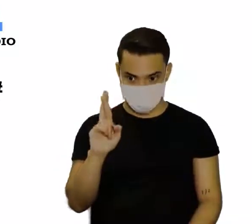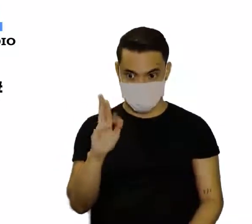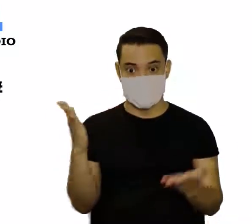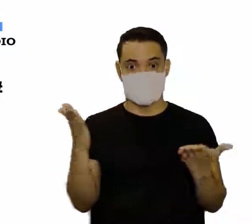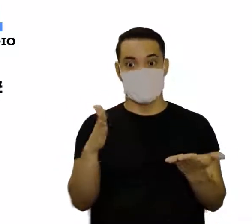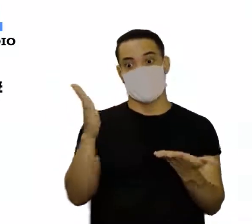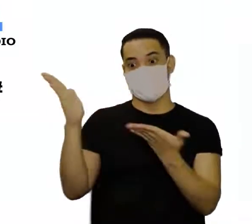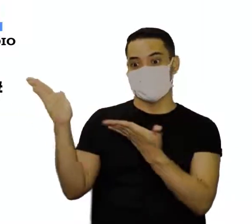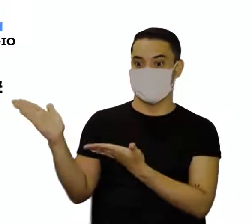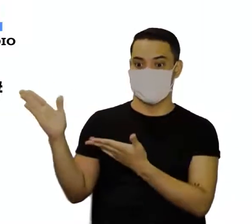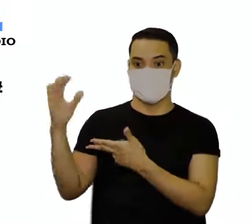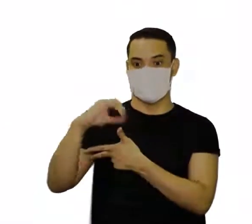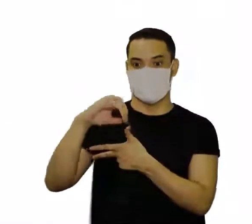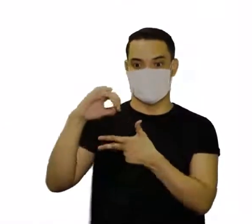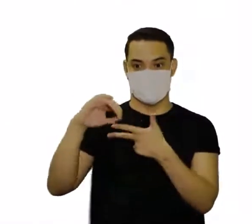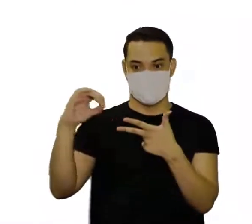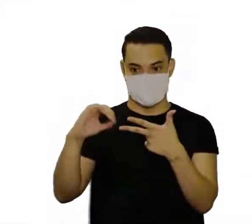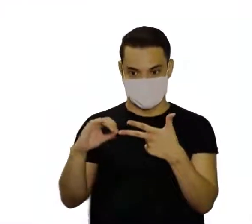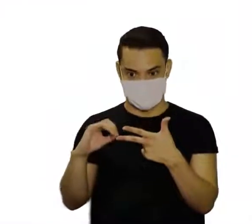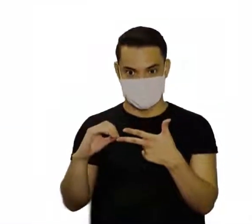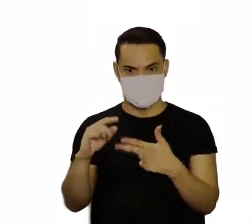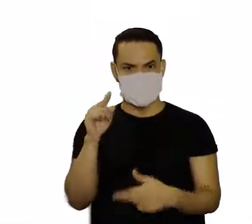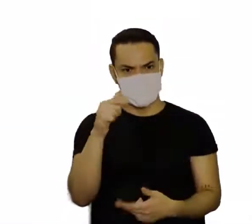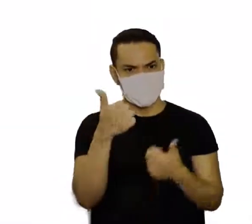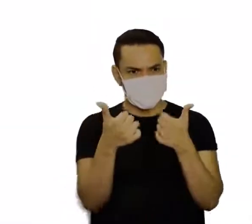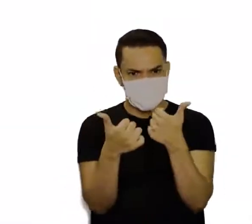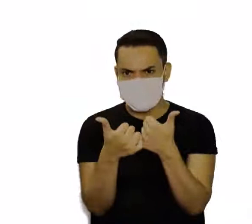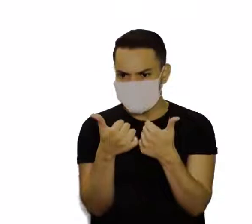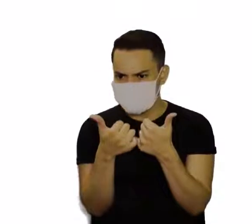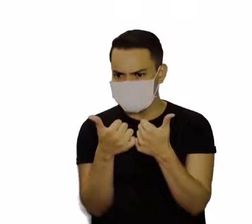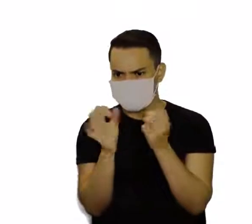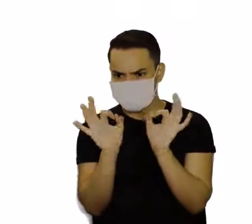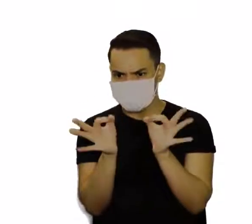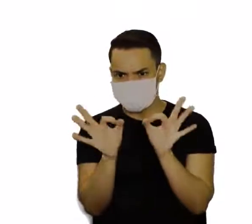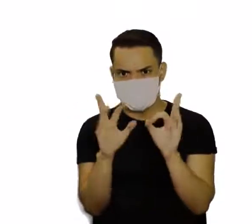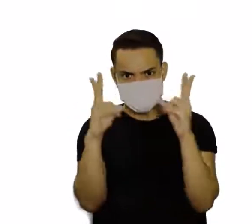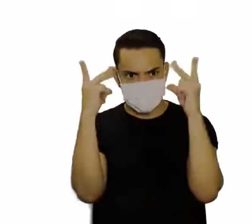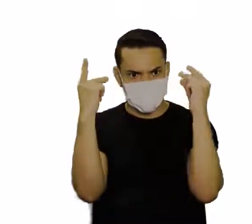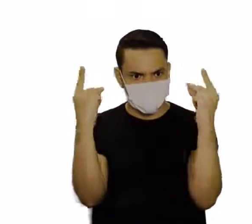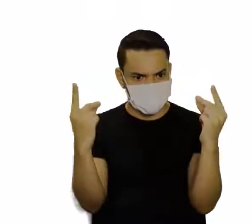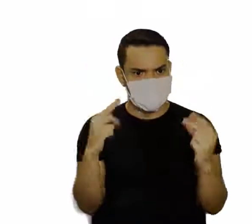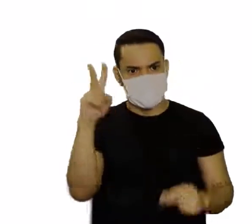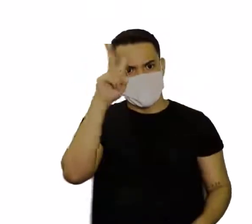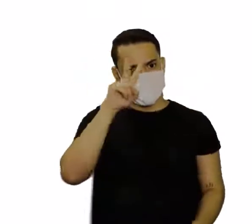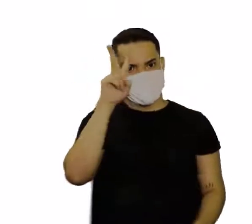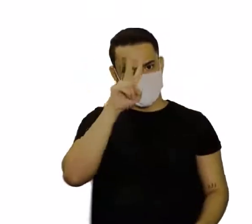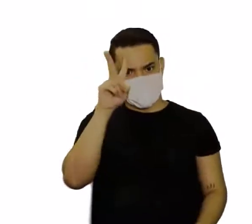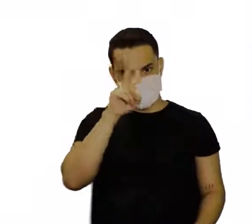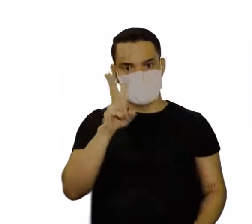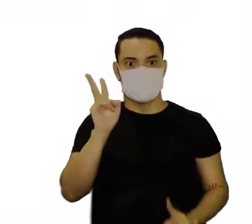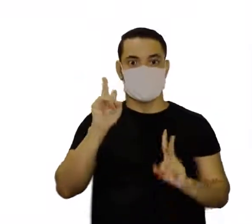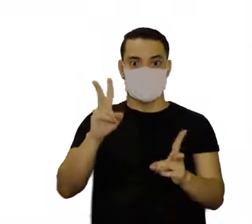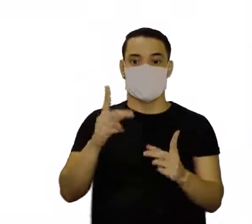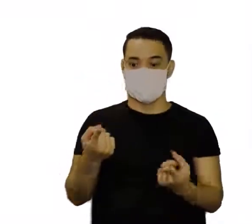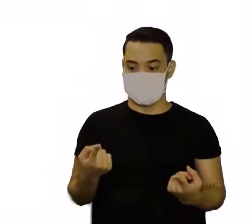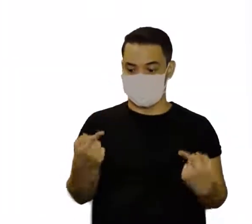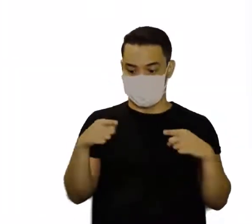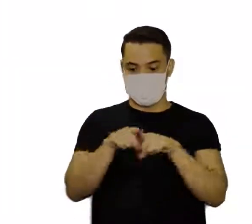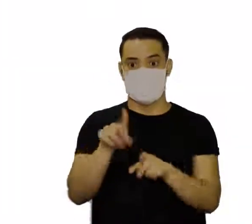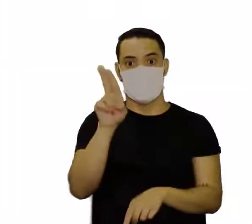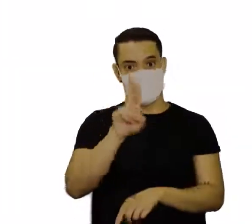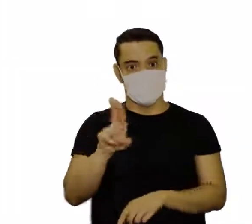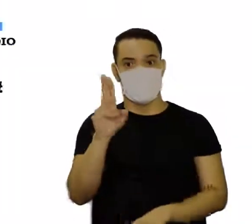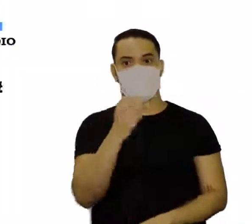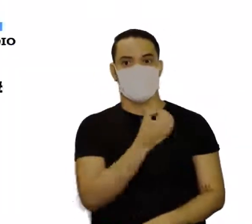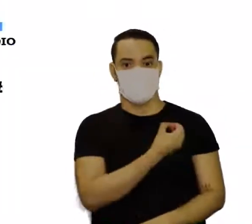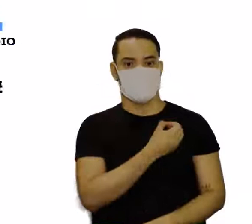Bom, aí é questão de Enem, né? Então, acho que aqui está tudo bem, tudo tranquilo. Lembrando, resistor ohmico permanece e utiliza o valor que você